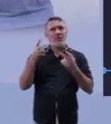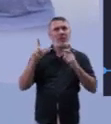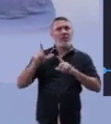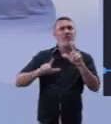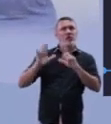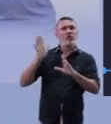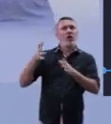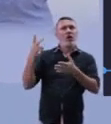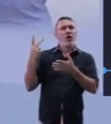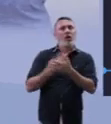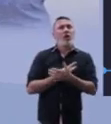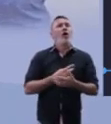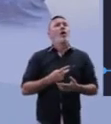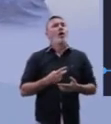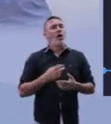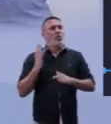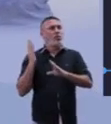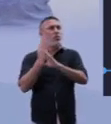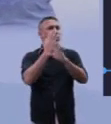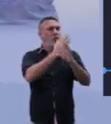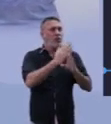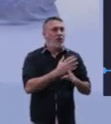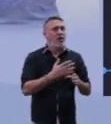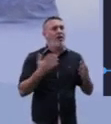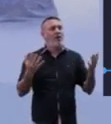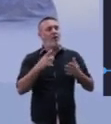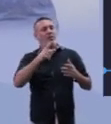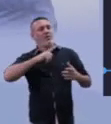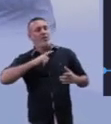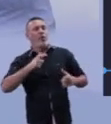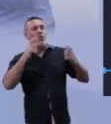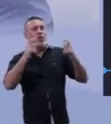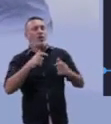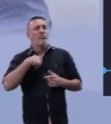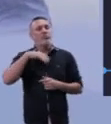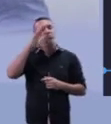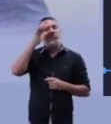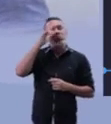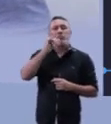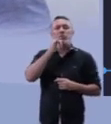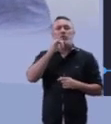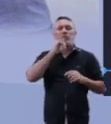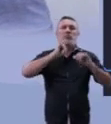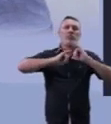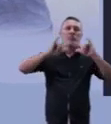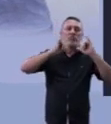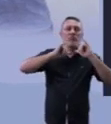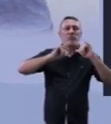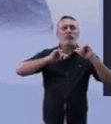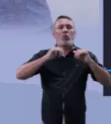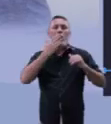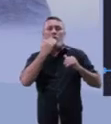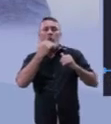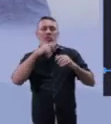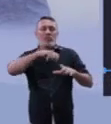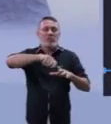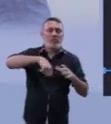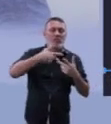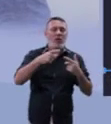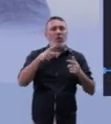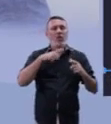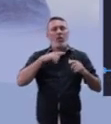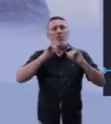aberta. Você percebe isso aí, determinado local, que você, eu estou assistindo um programa de culinária. Então,